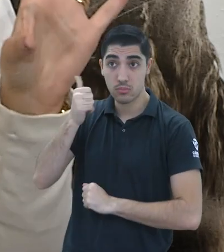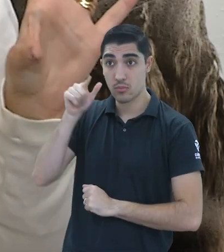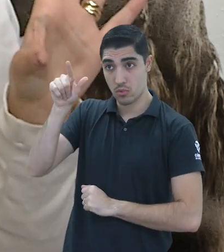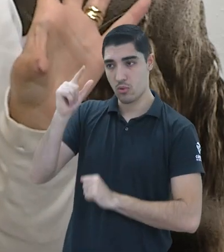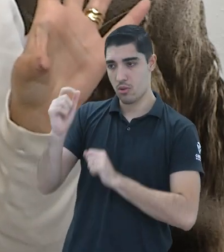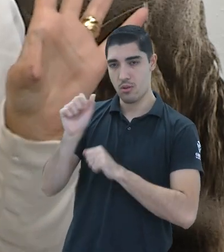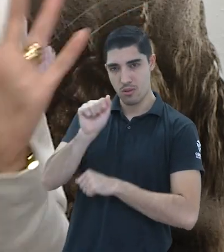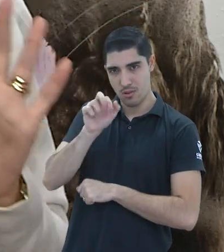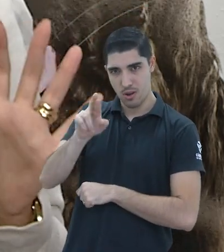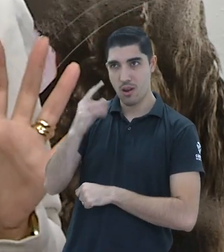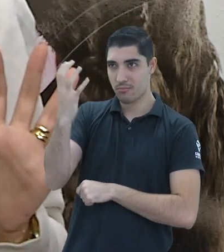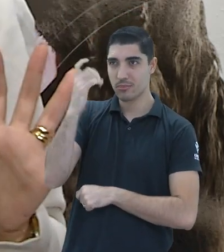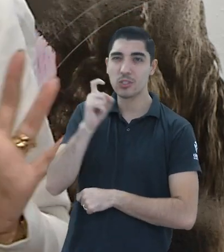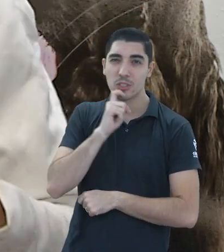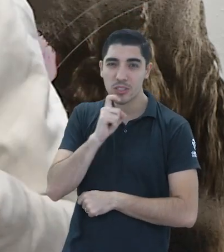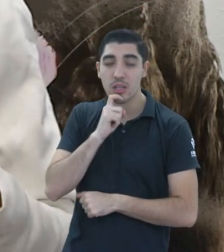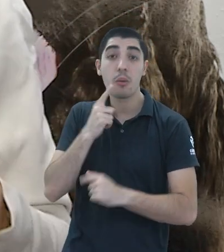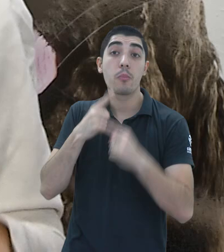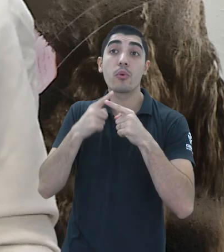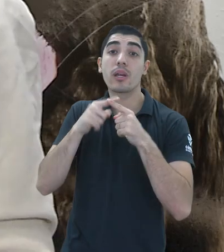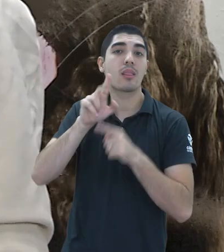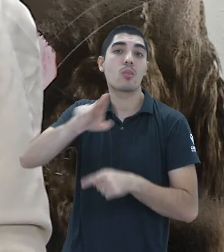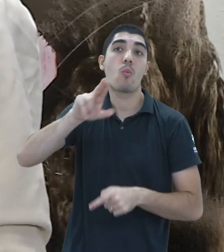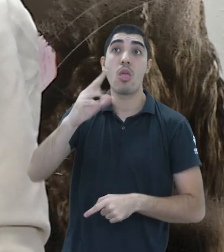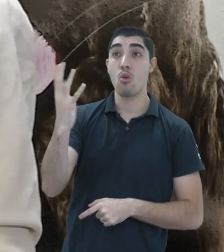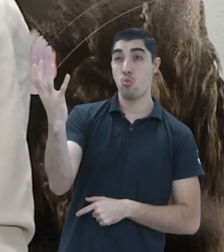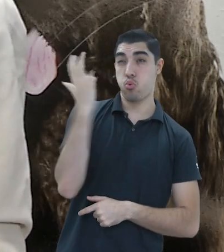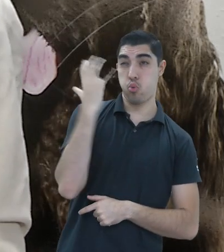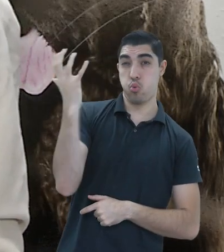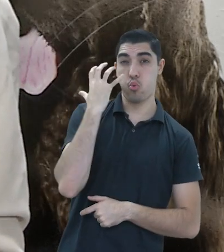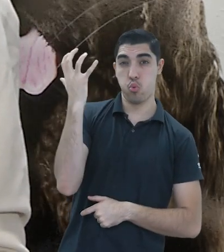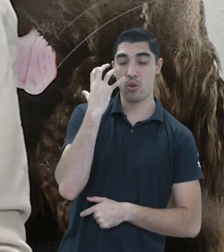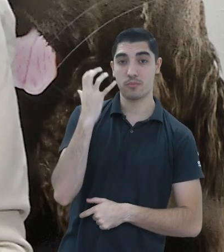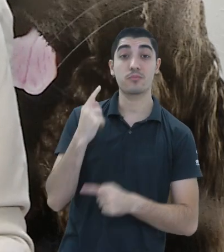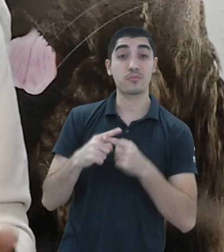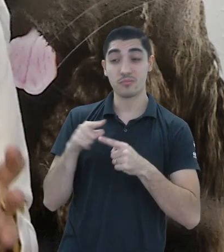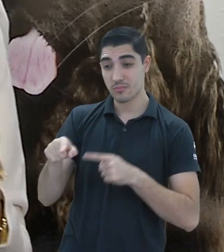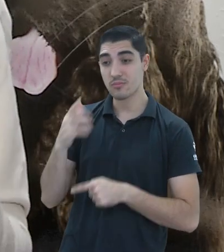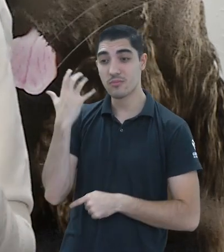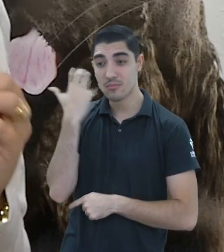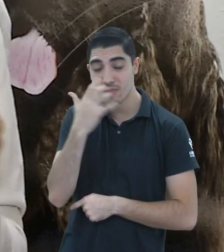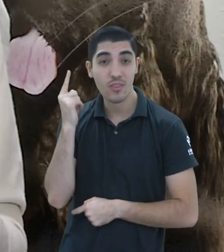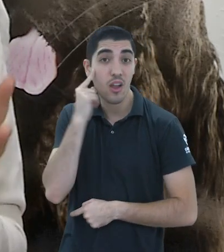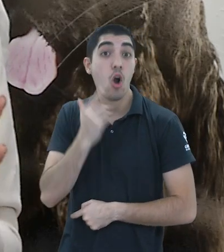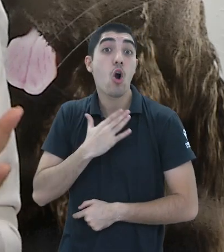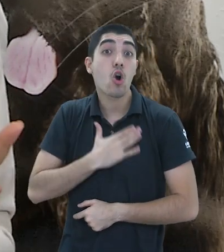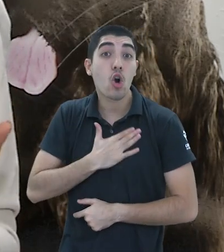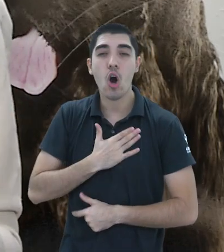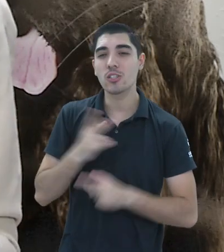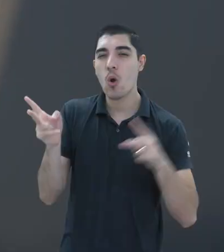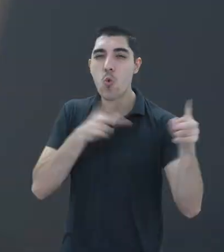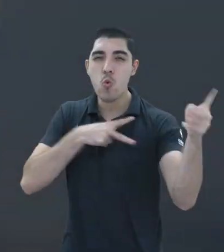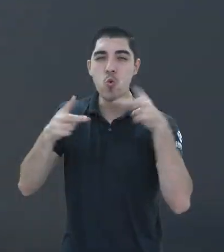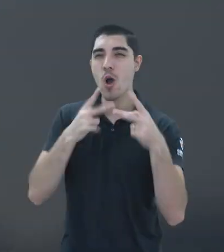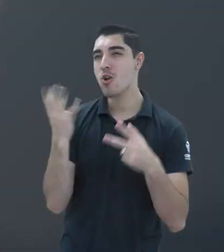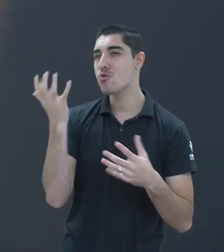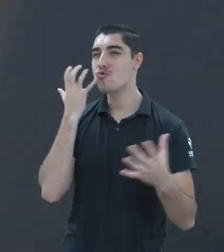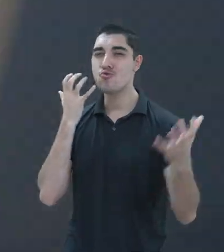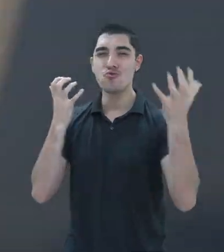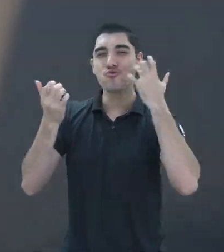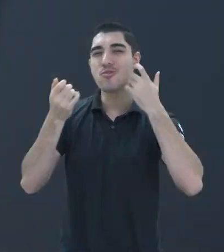um pouco do ar-condicionado, prefiro, porque não tem um vento direto. Porque o que os cães e os gatos adoram? O